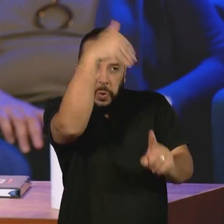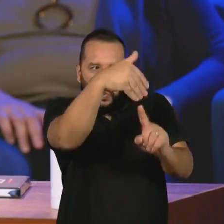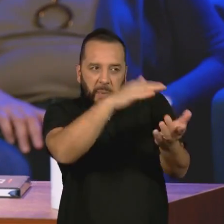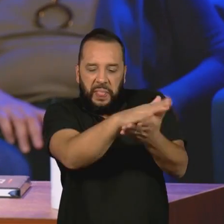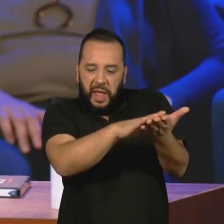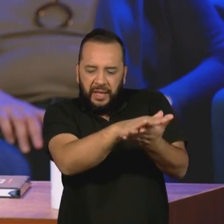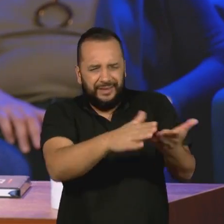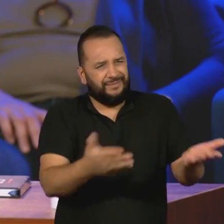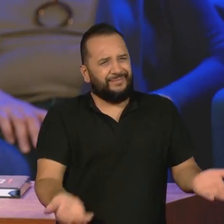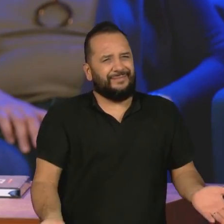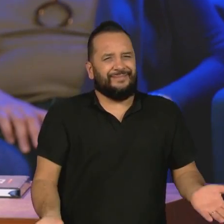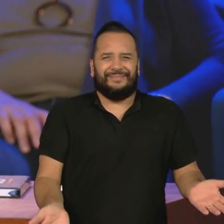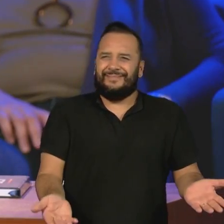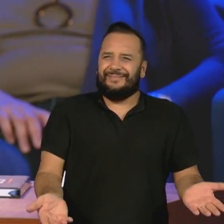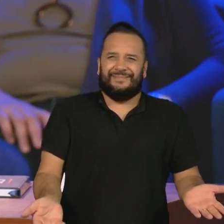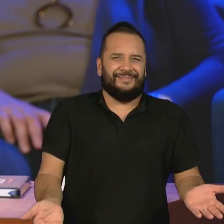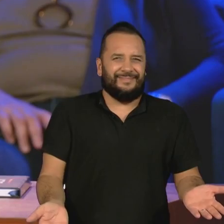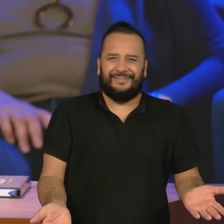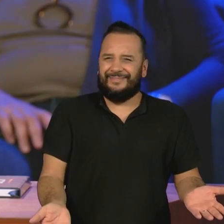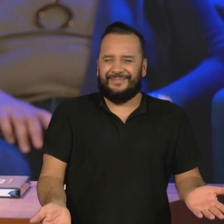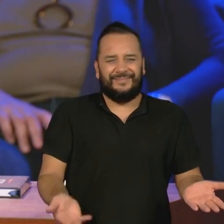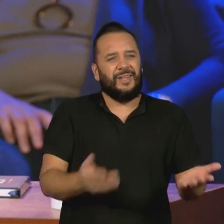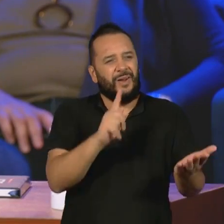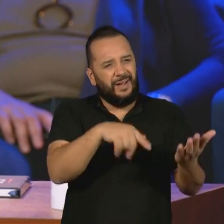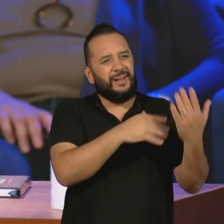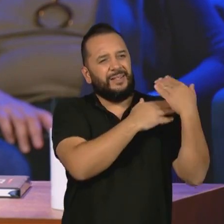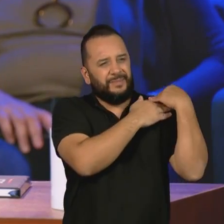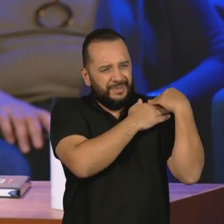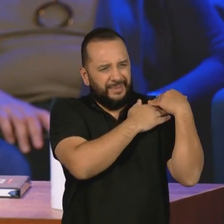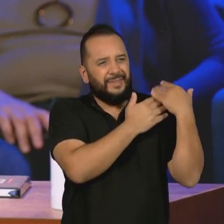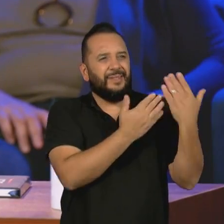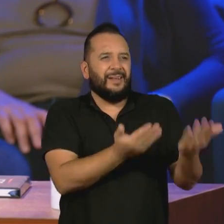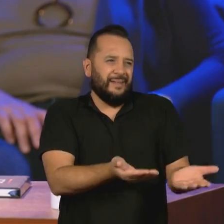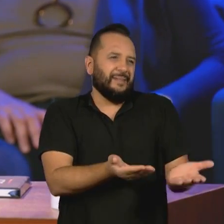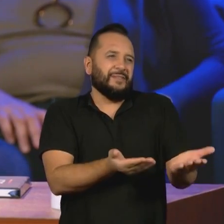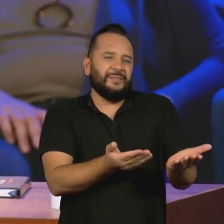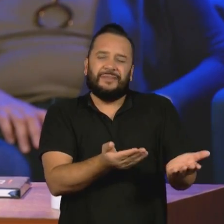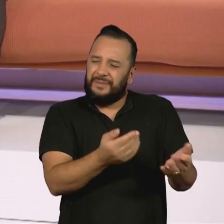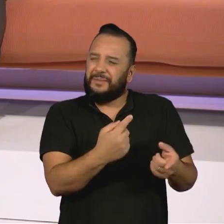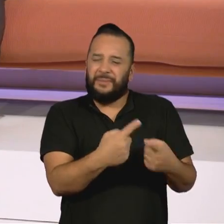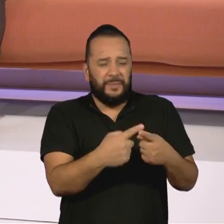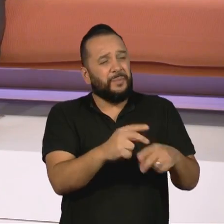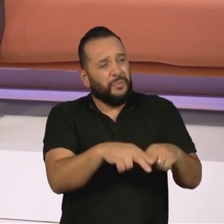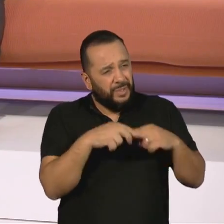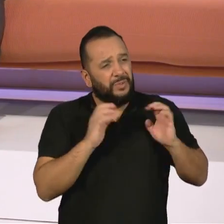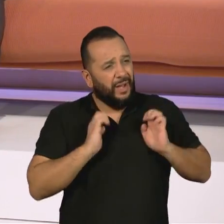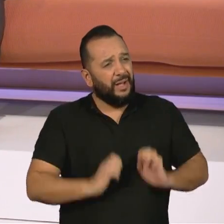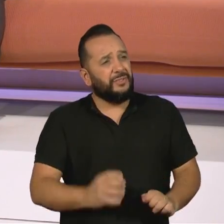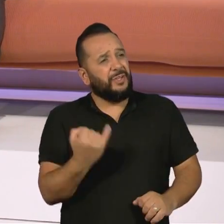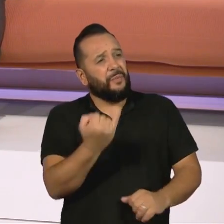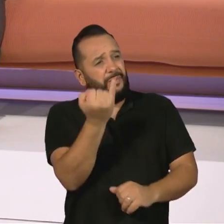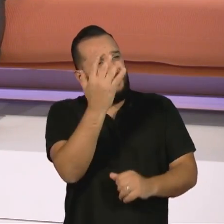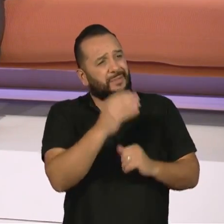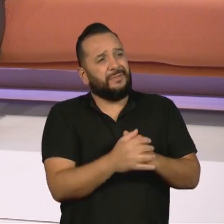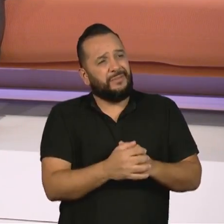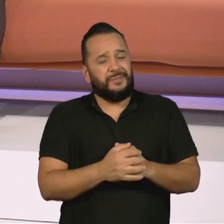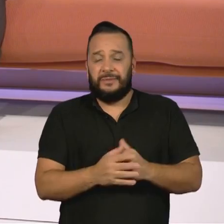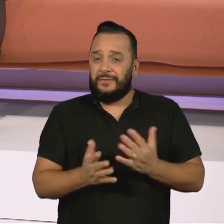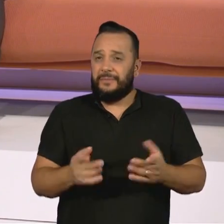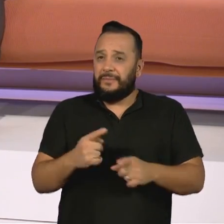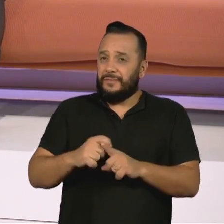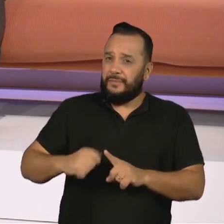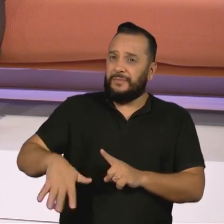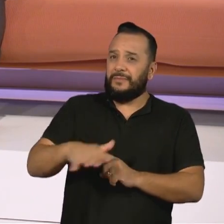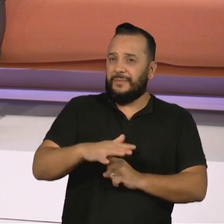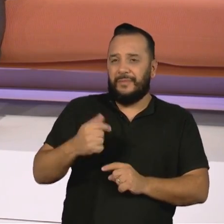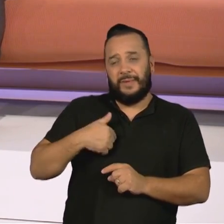forma mais simples, né? Olha a responsabilidade que você tem nas mãos. Por isso que a ética é tão importante. Não, né? e ainda mais num mundo em que se preocupa muito com